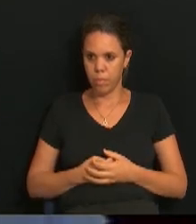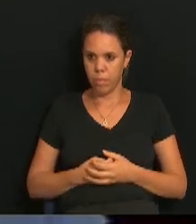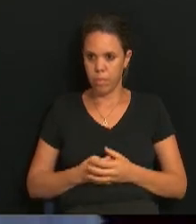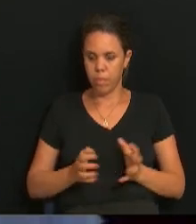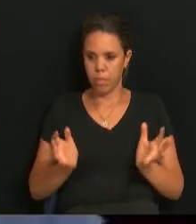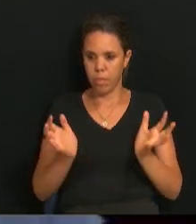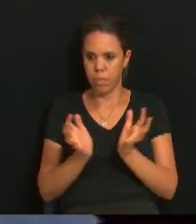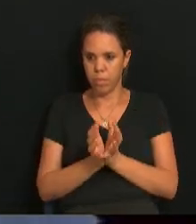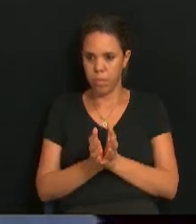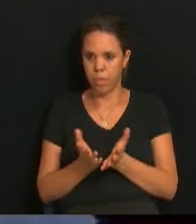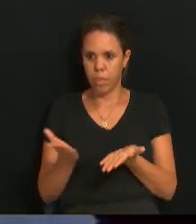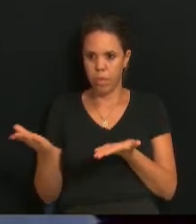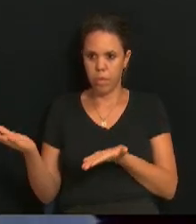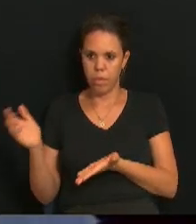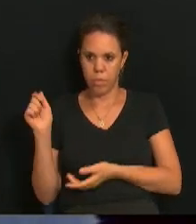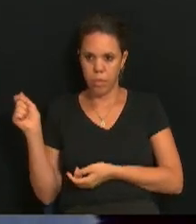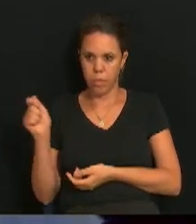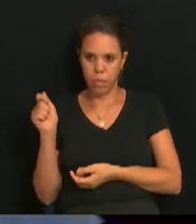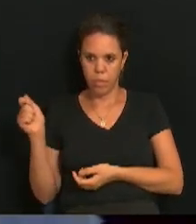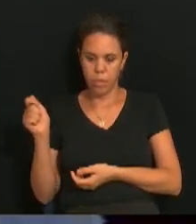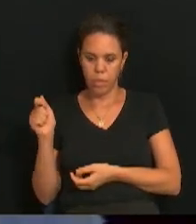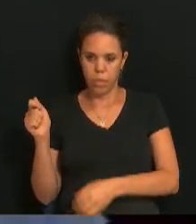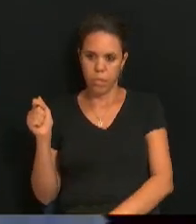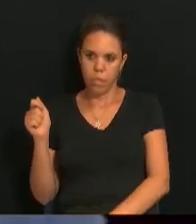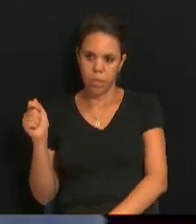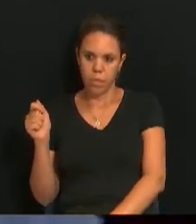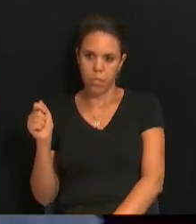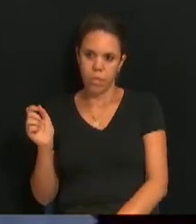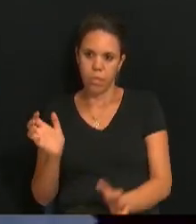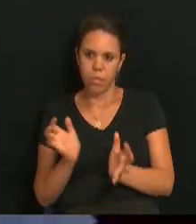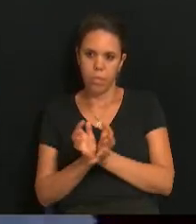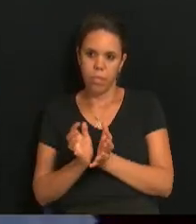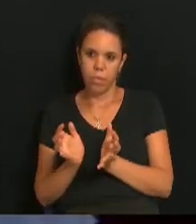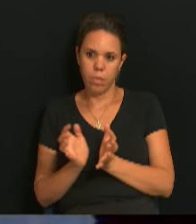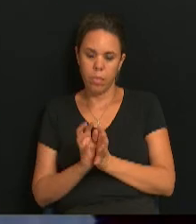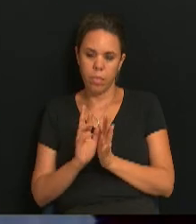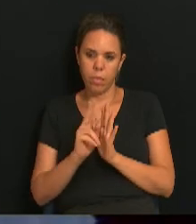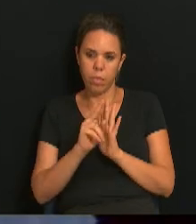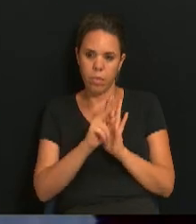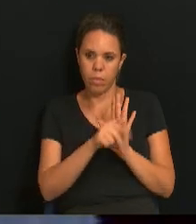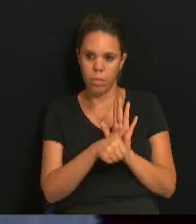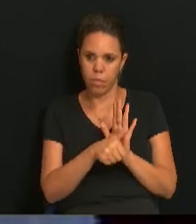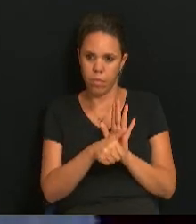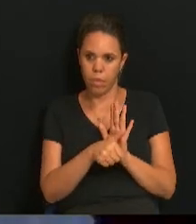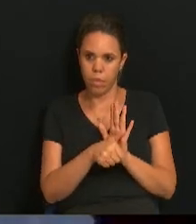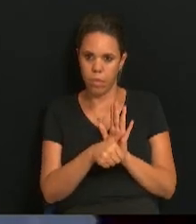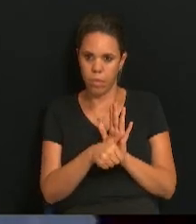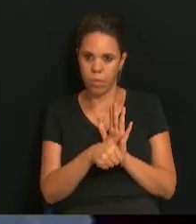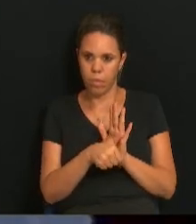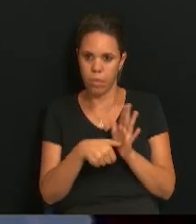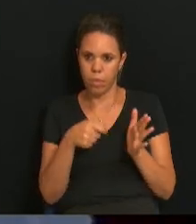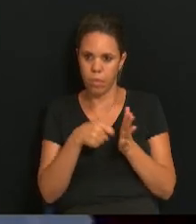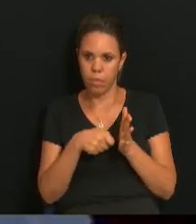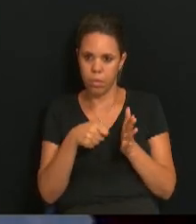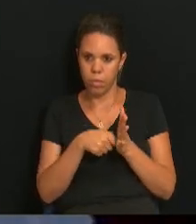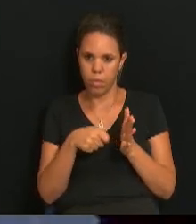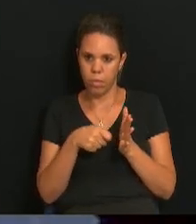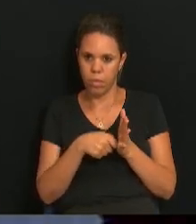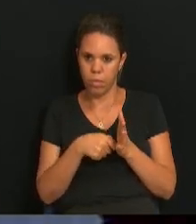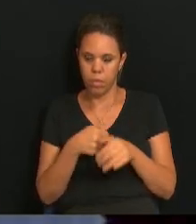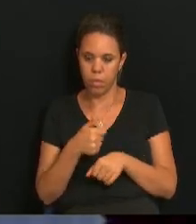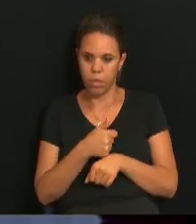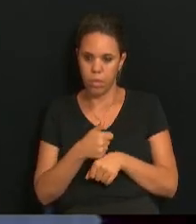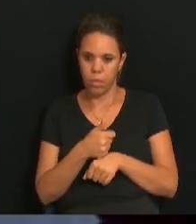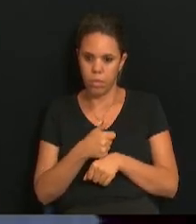aqui presente, a associação, os coletivos vários que compõem aí espaços de luta da rede municipal,